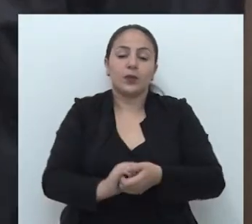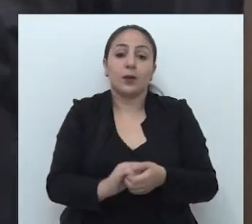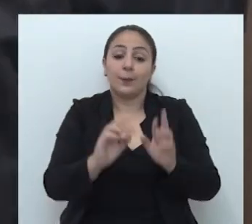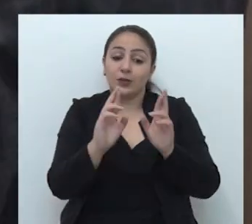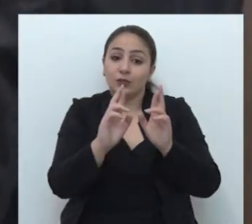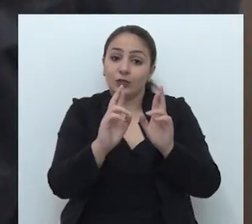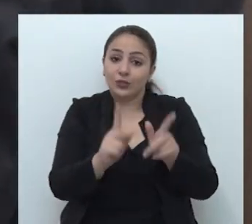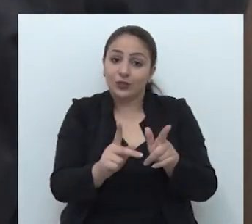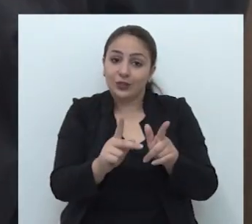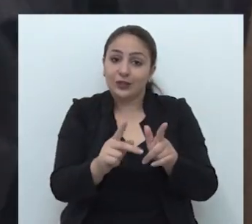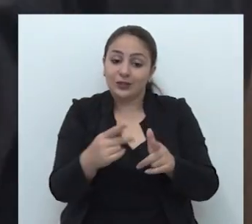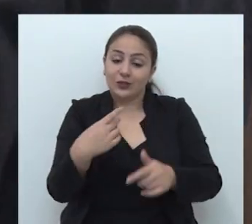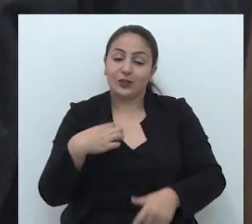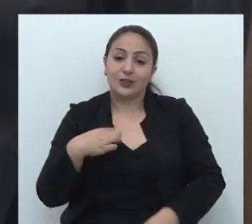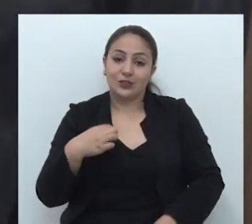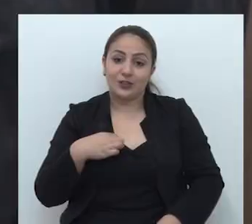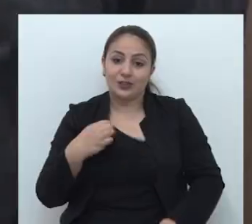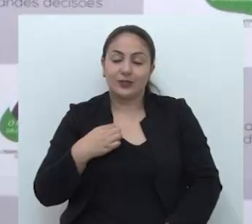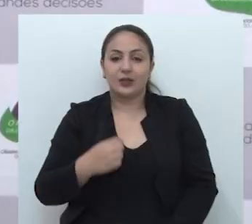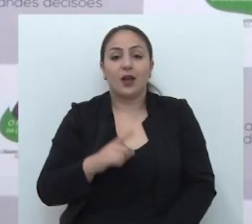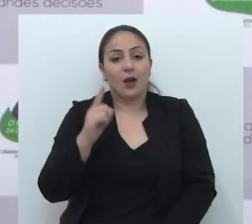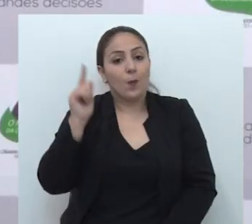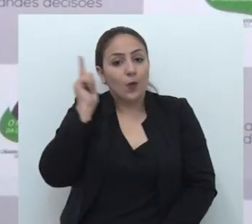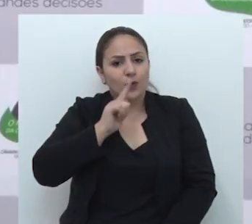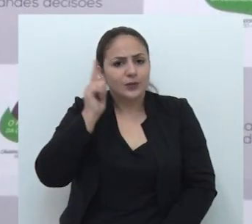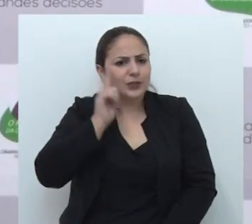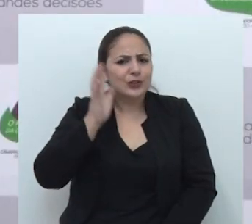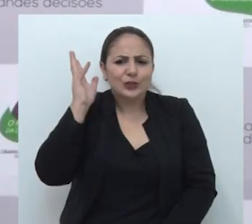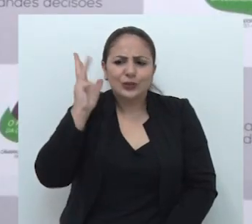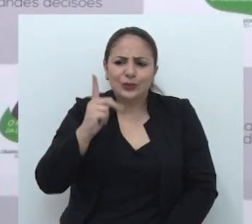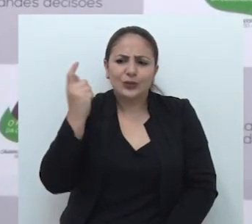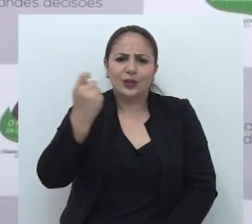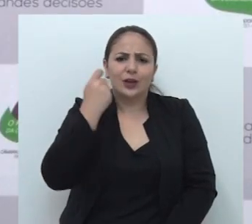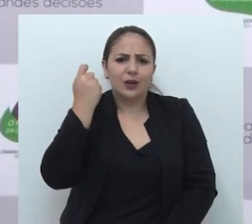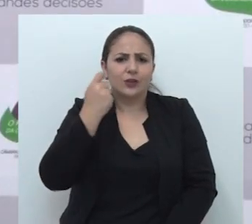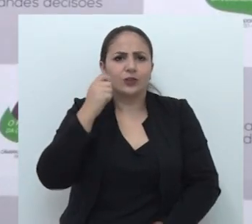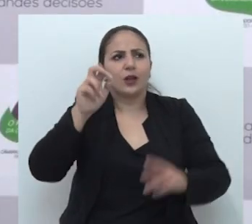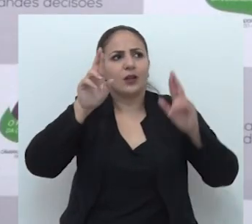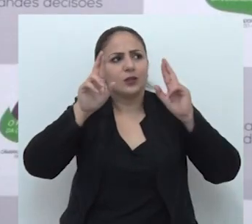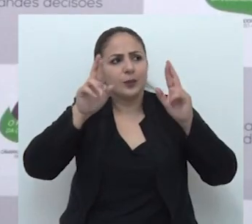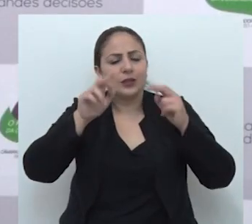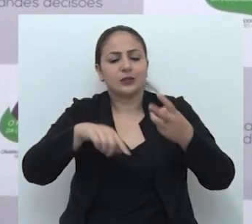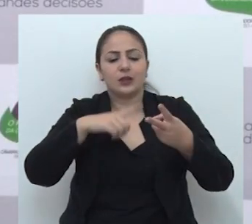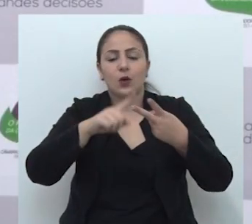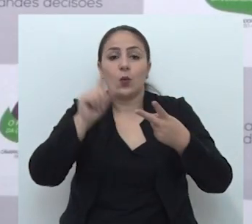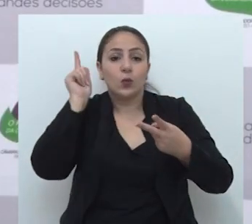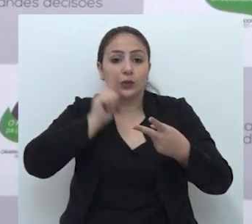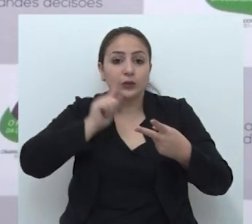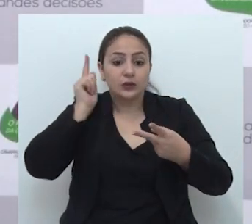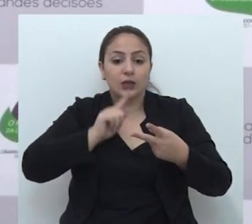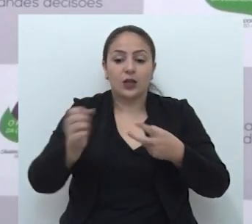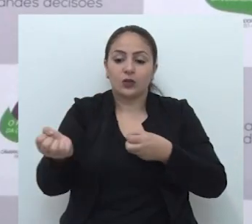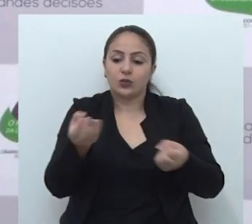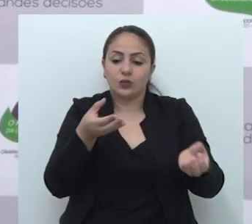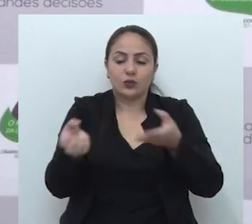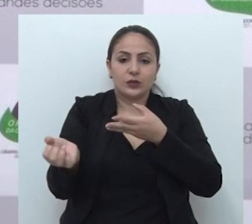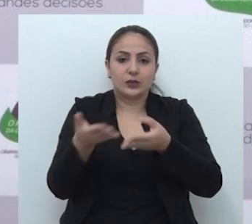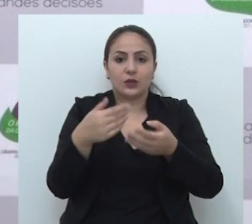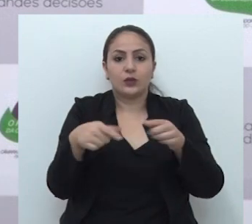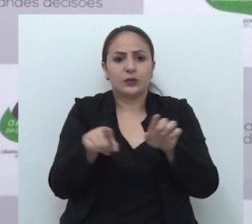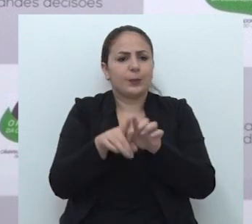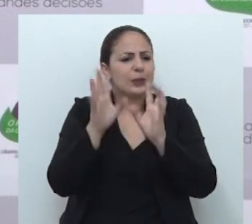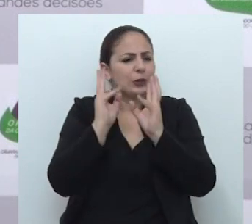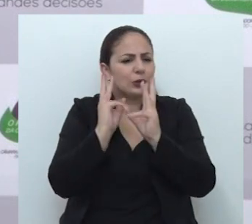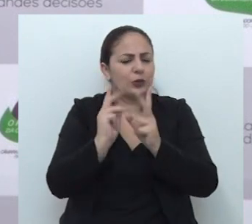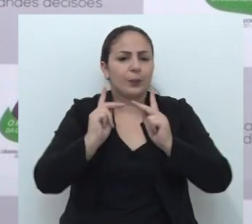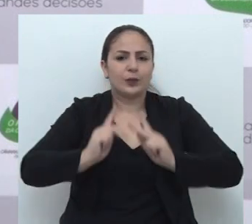agora diferencia o seu candidato. É uma vitória de todos os gaúchos, uma vitória da esperança, uma vitória da renovação, uma vitória